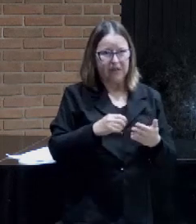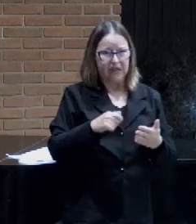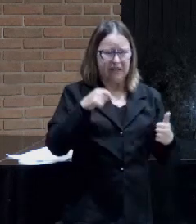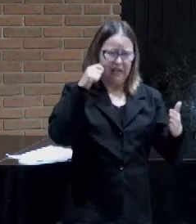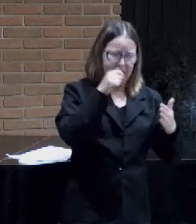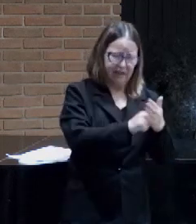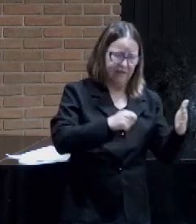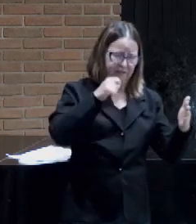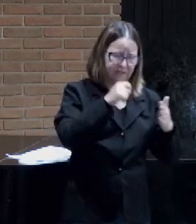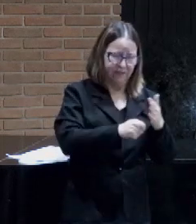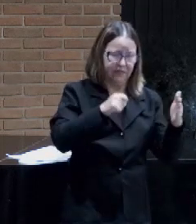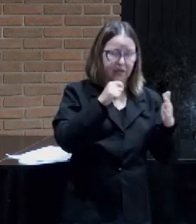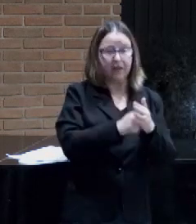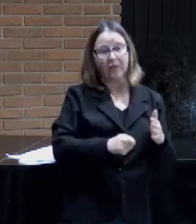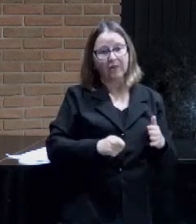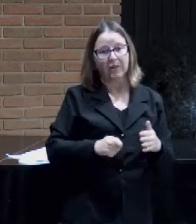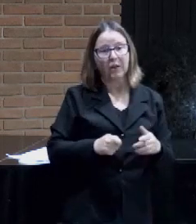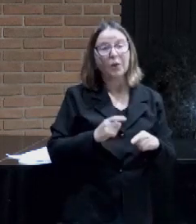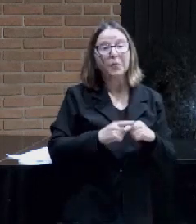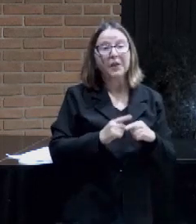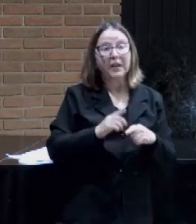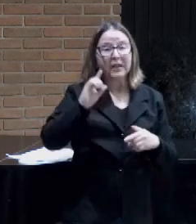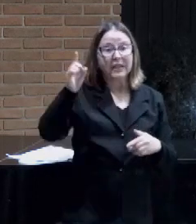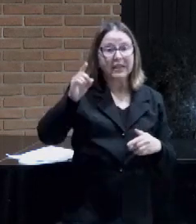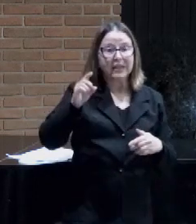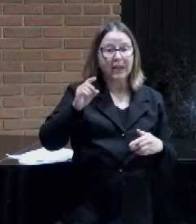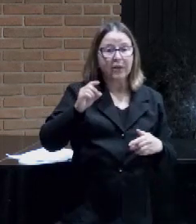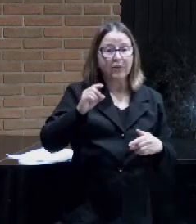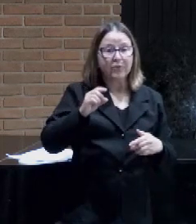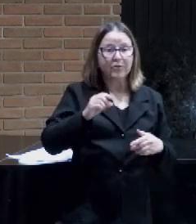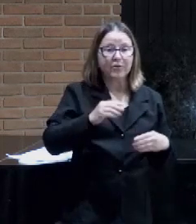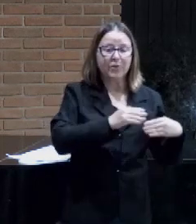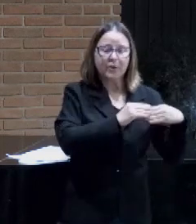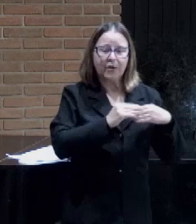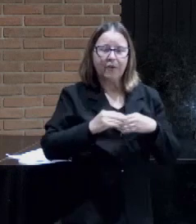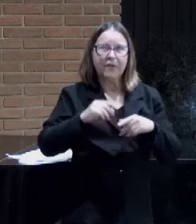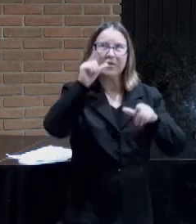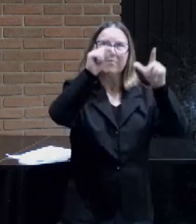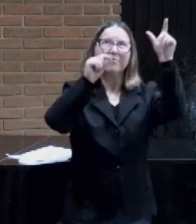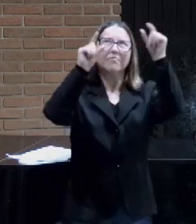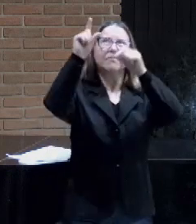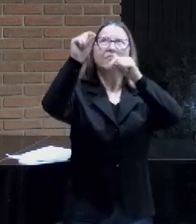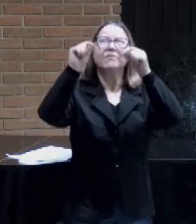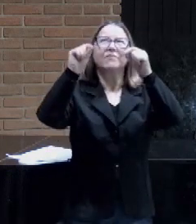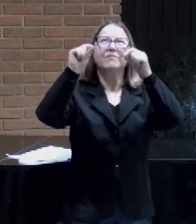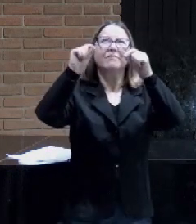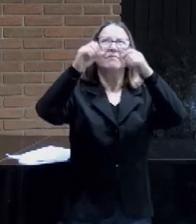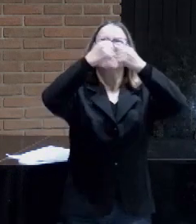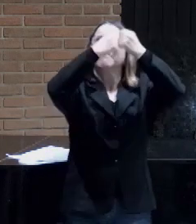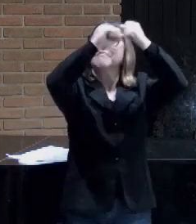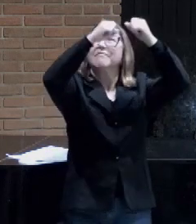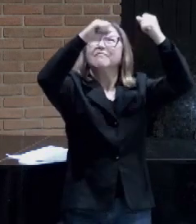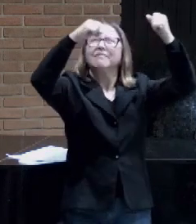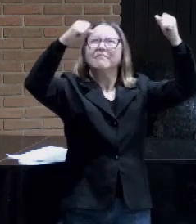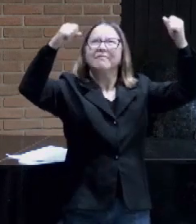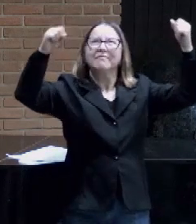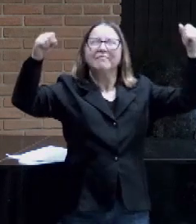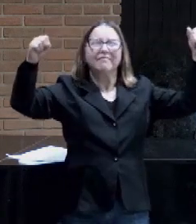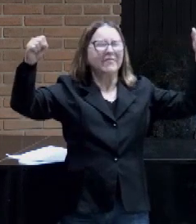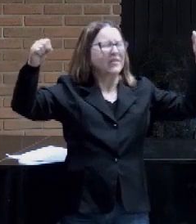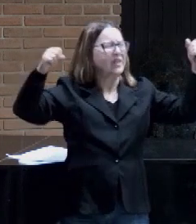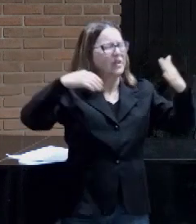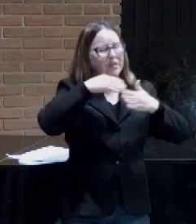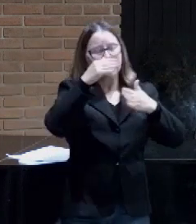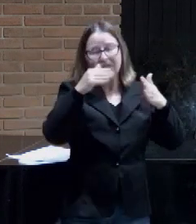ele governa as estrelas, Deus governa os sóis, ele governa as galáxias, ele governa todos os planetas do